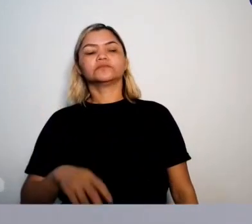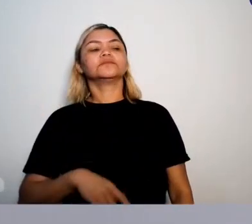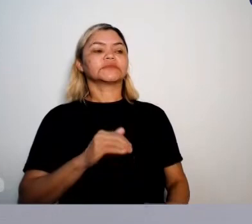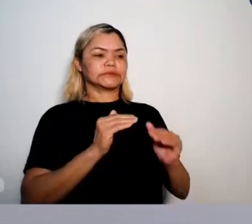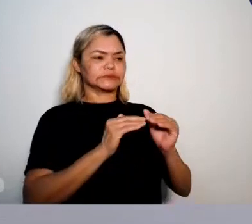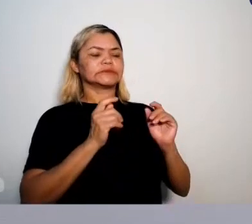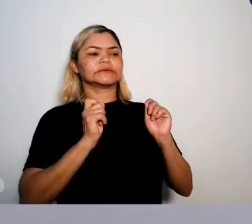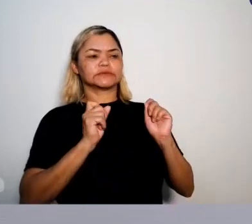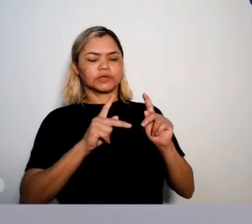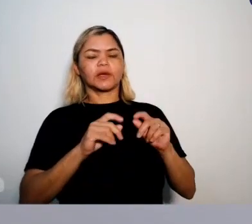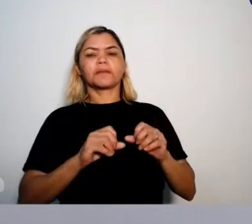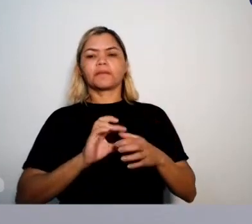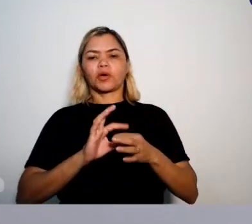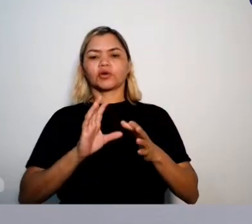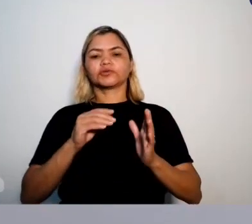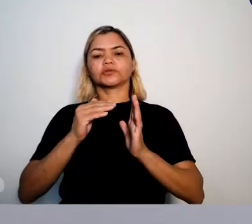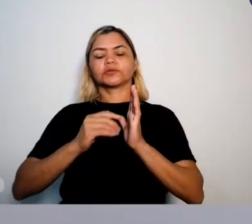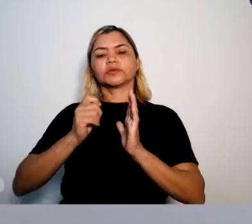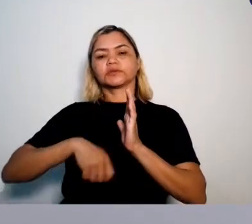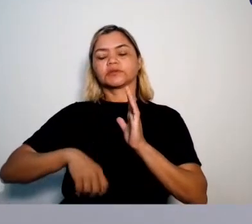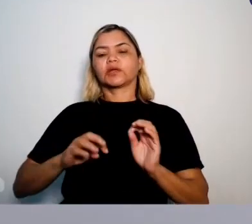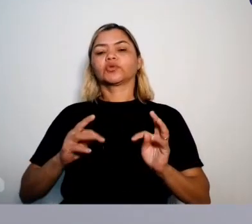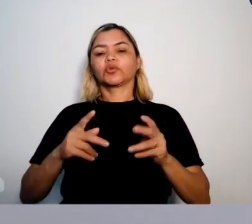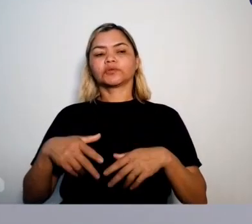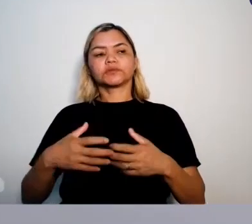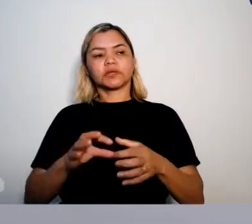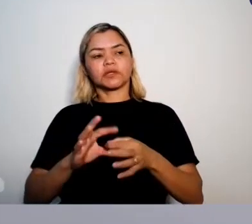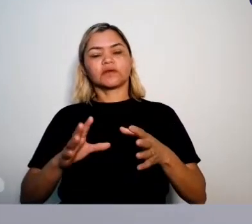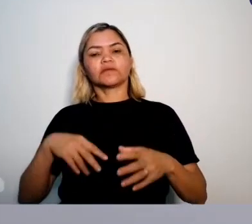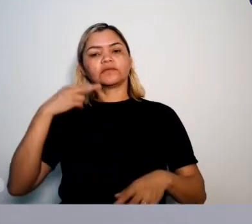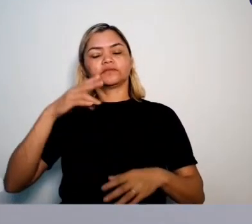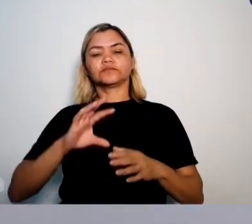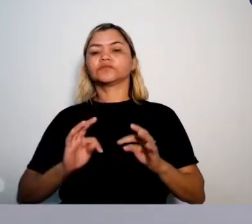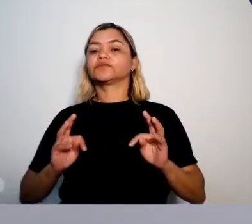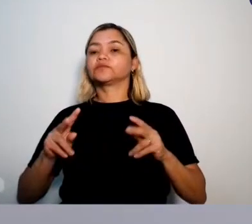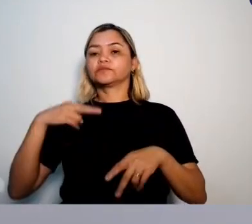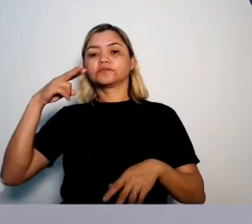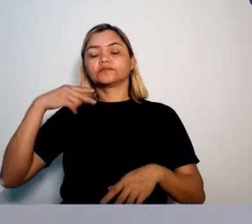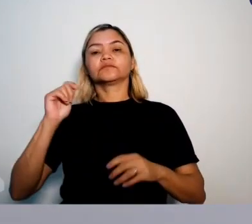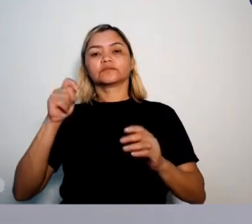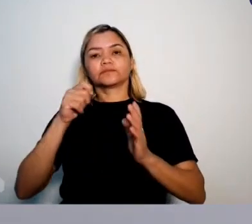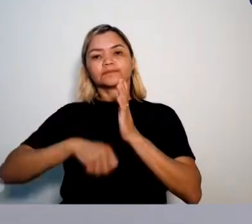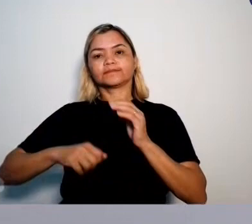vereador José Escolino, e também os demais colegas. Matéria está à disposição de todos os senhores vereadores.